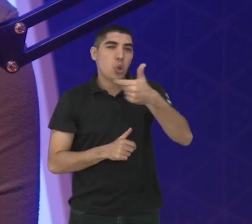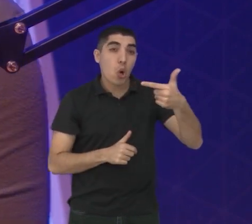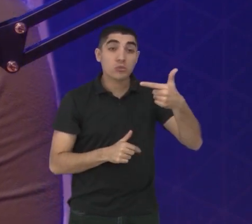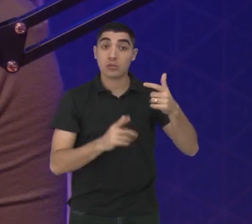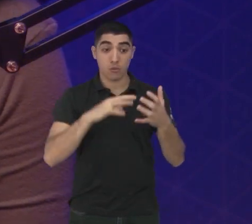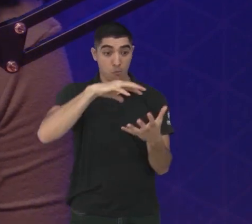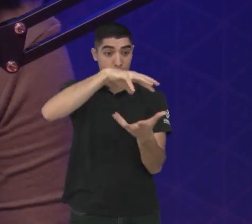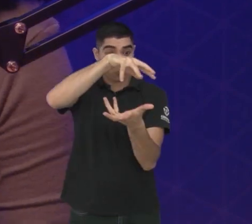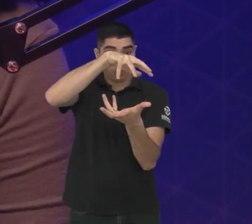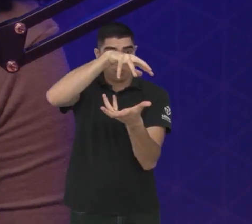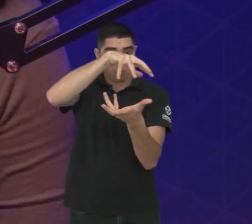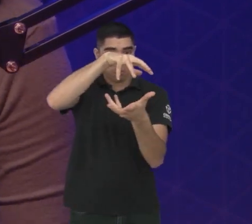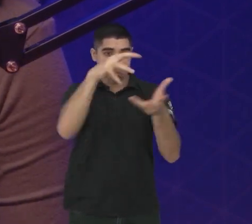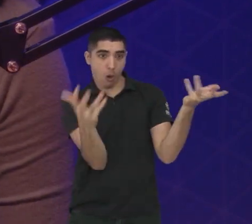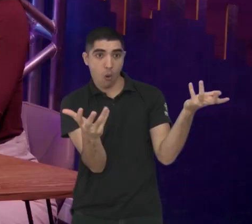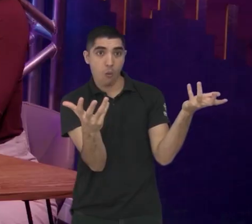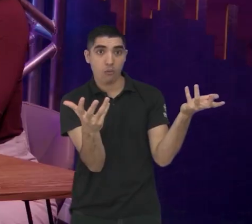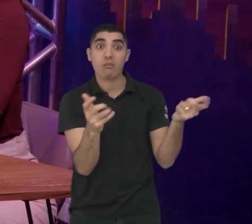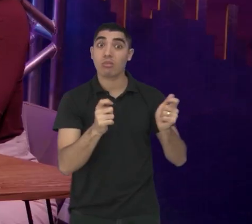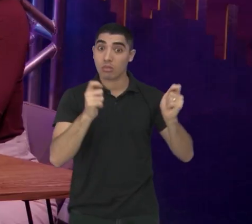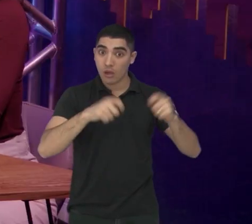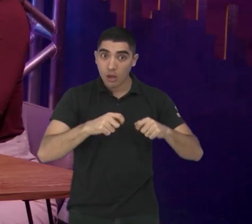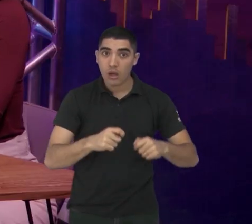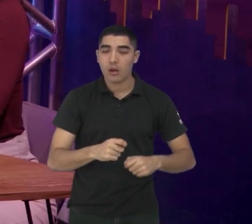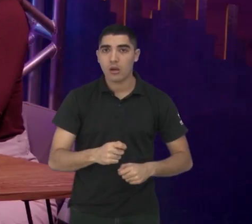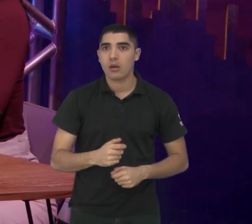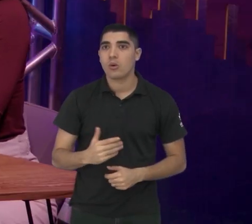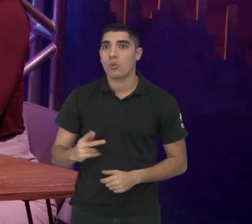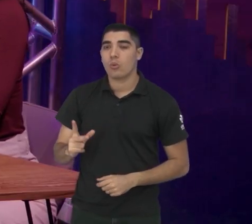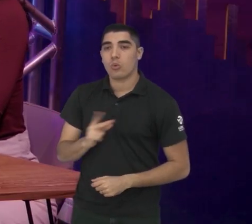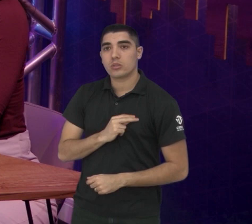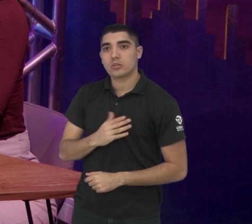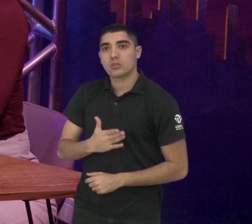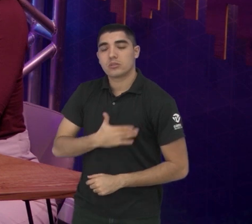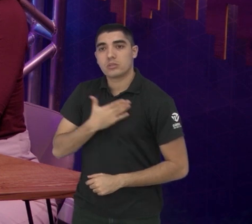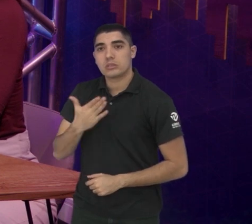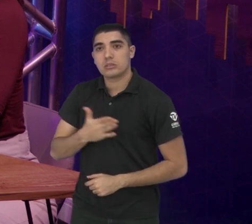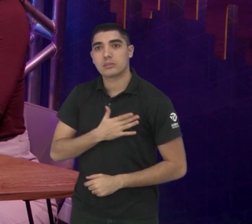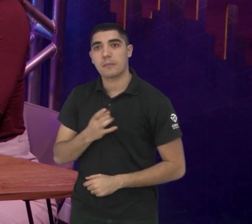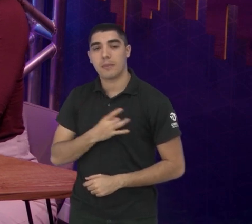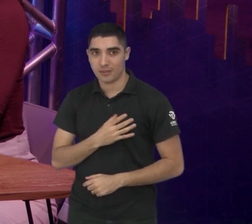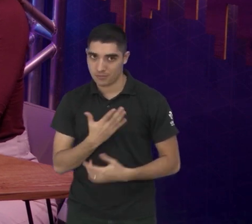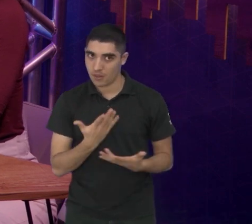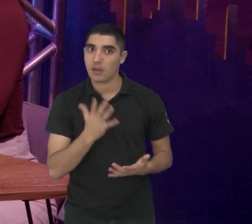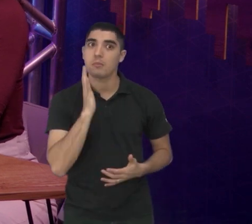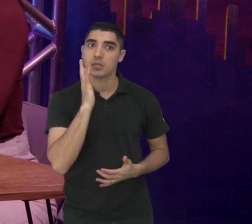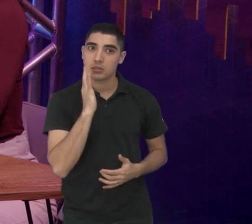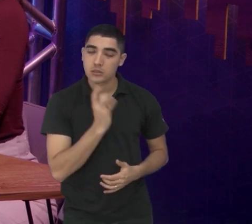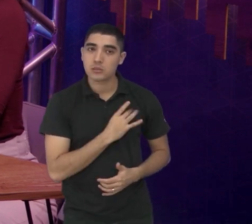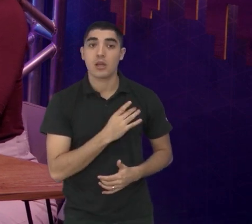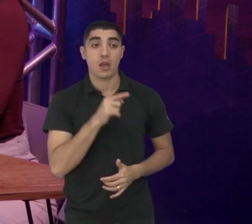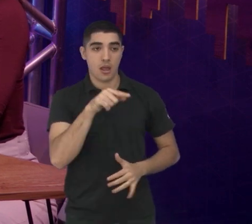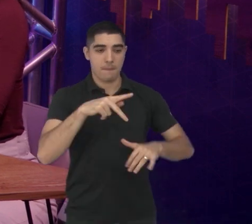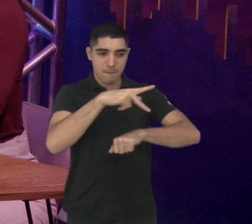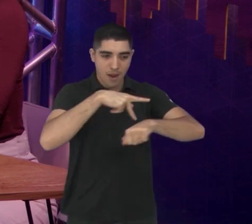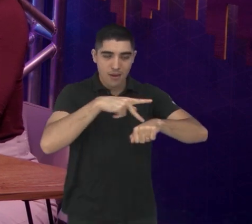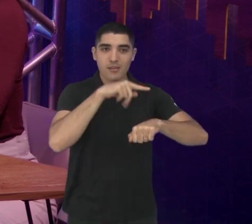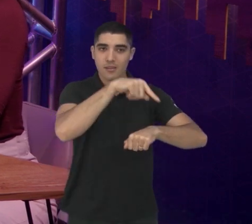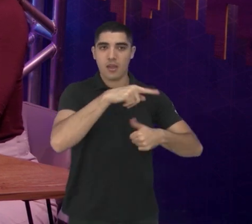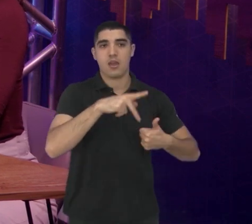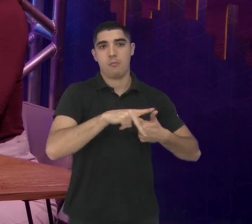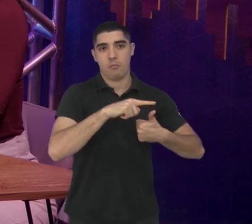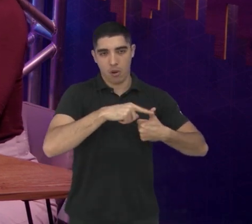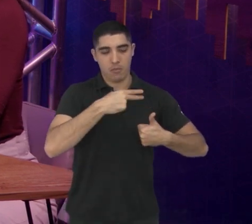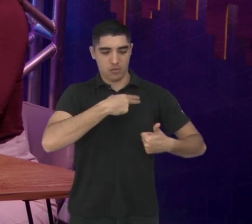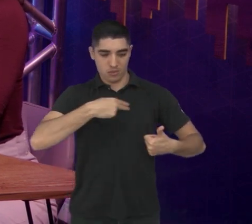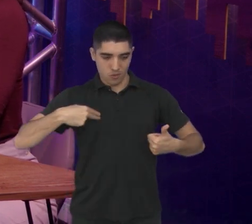a 12, a Terra seria partida ao meio, né, e como é que a gente... Assustador, né, É assustador. pensar, gente. E então, esses países, então, a Indonésia